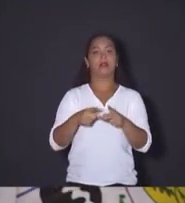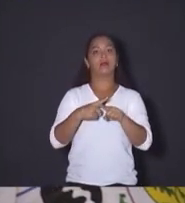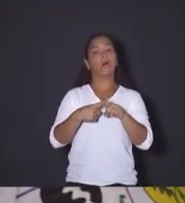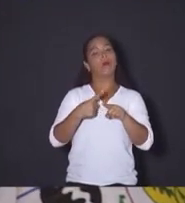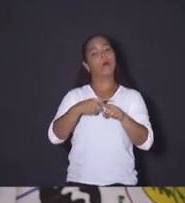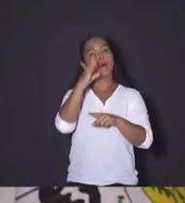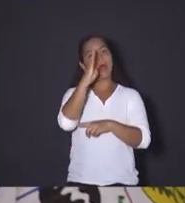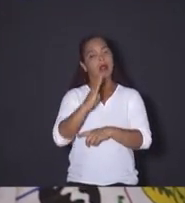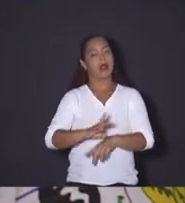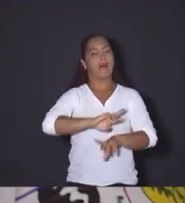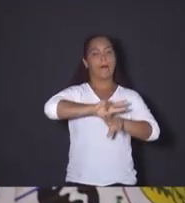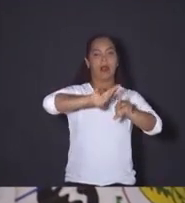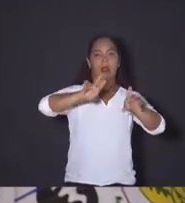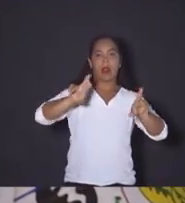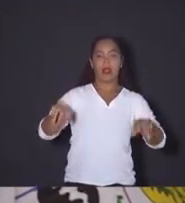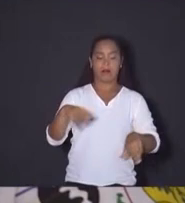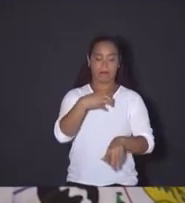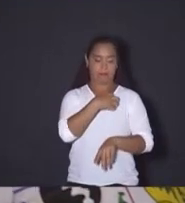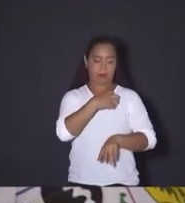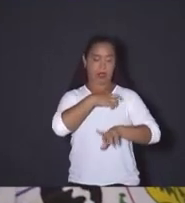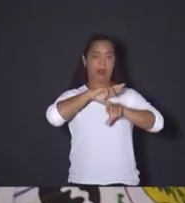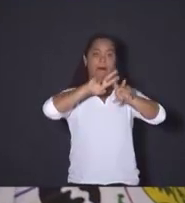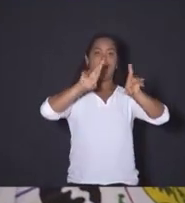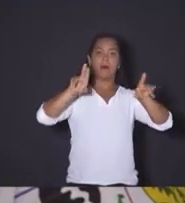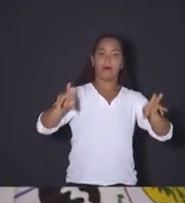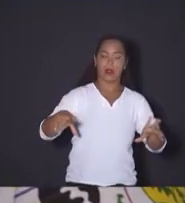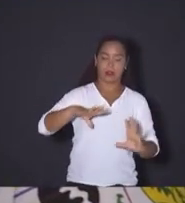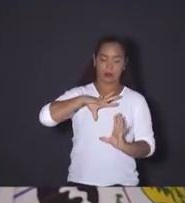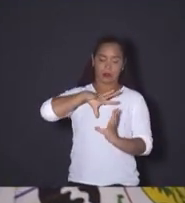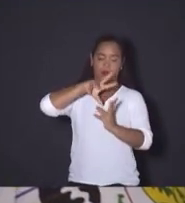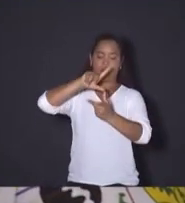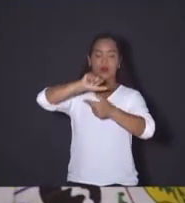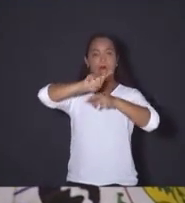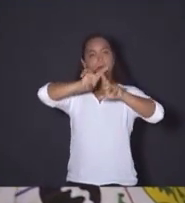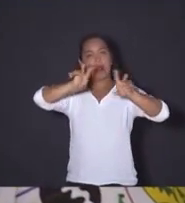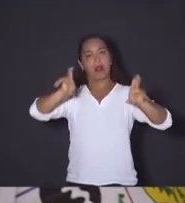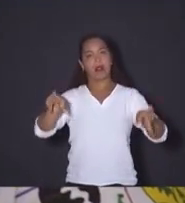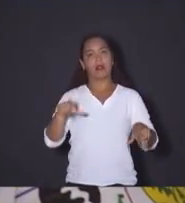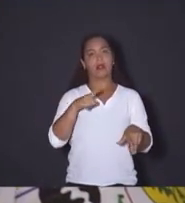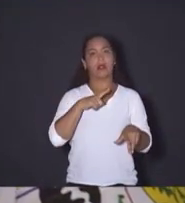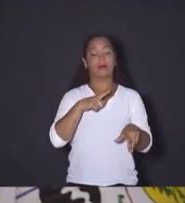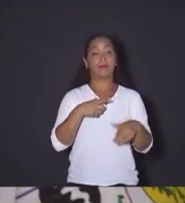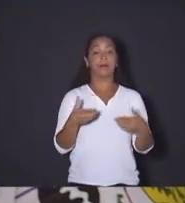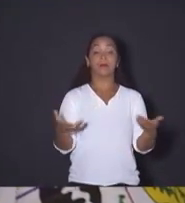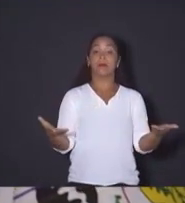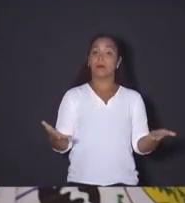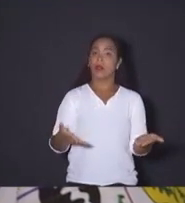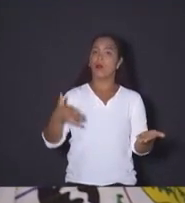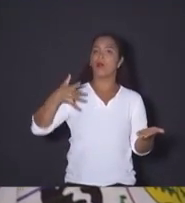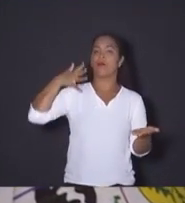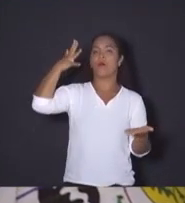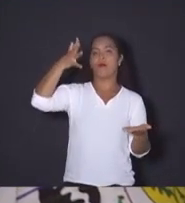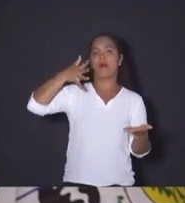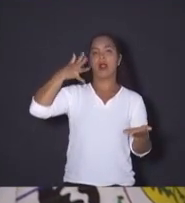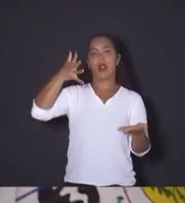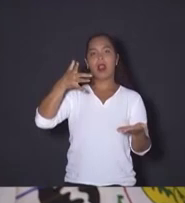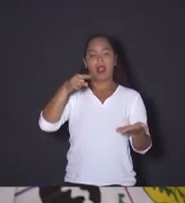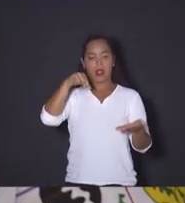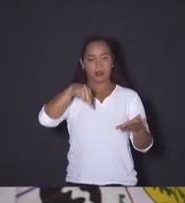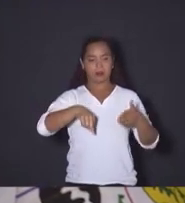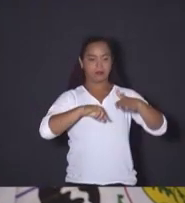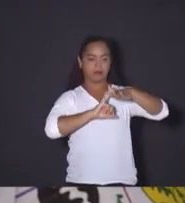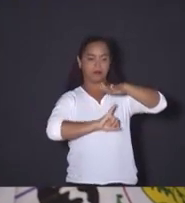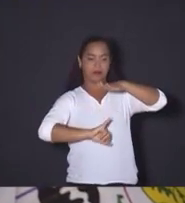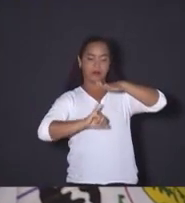da diversidade mundial é falar nesse momento nessa instituição aonde